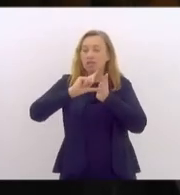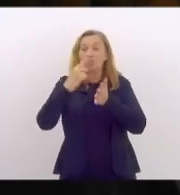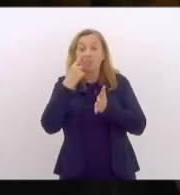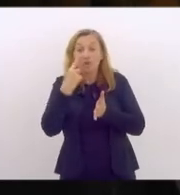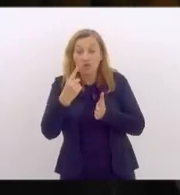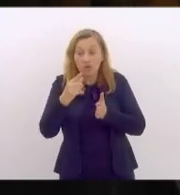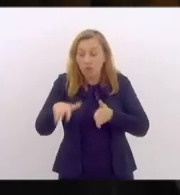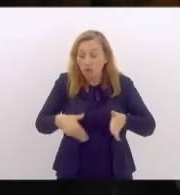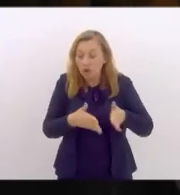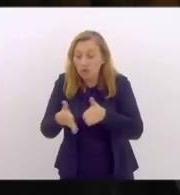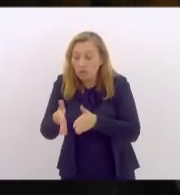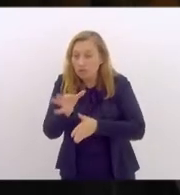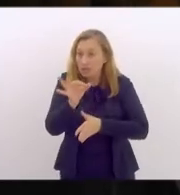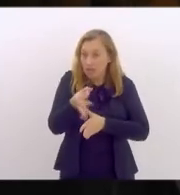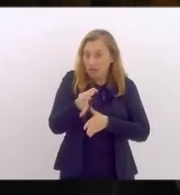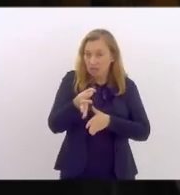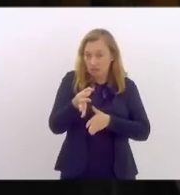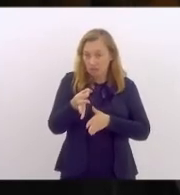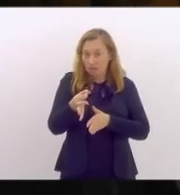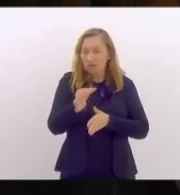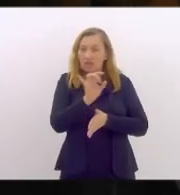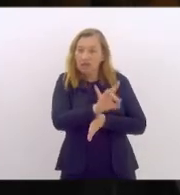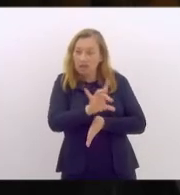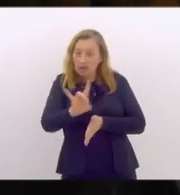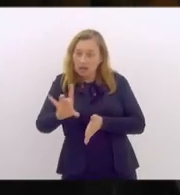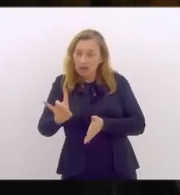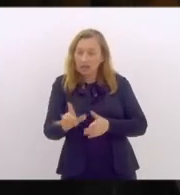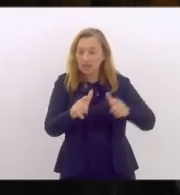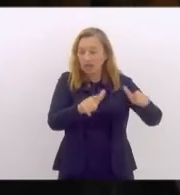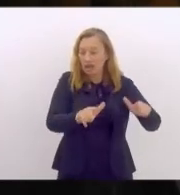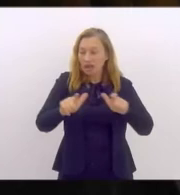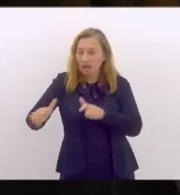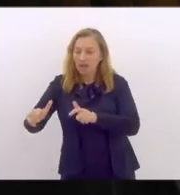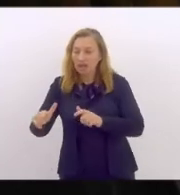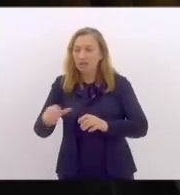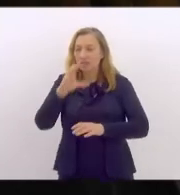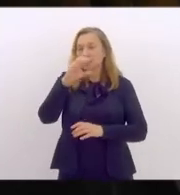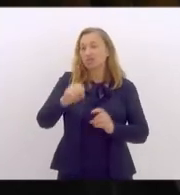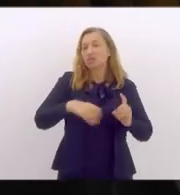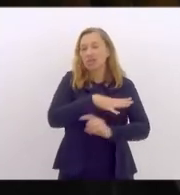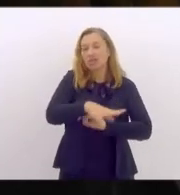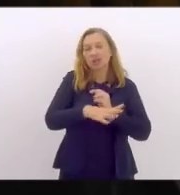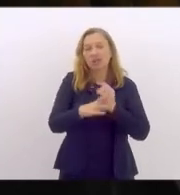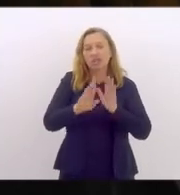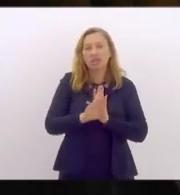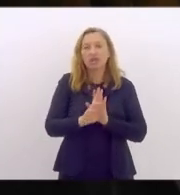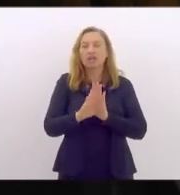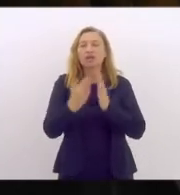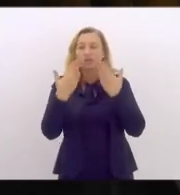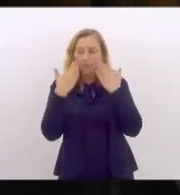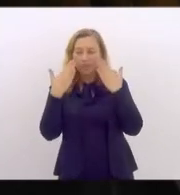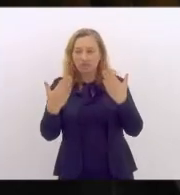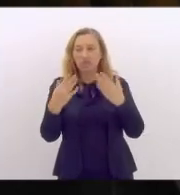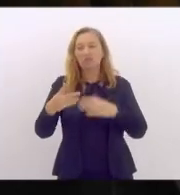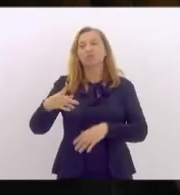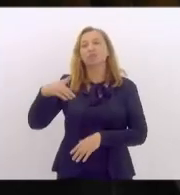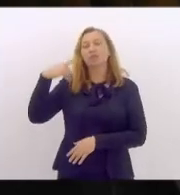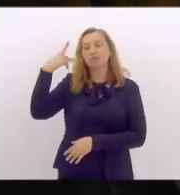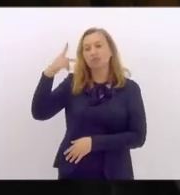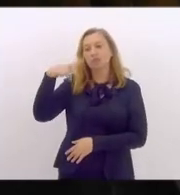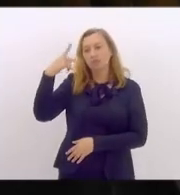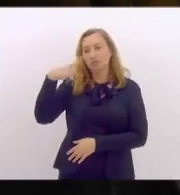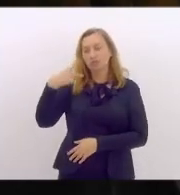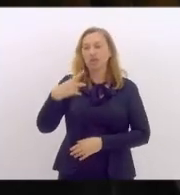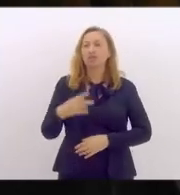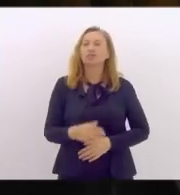qual é a direção que tá indo né Cada setor da sociedade representado pelos pelos parlamentares e pelo executivo